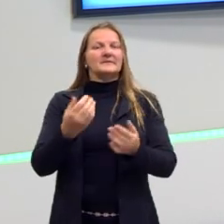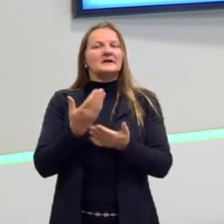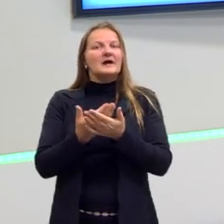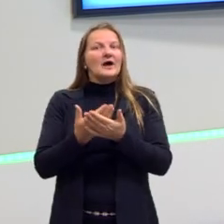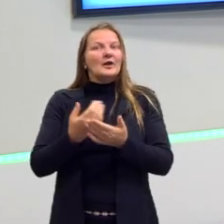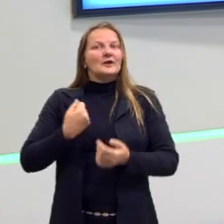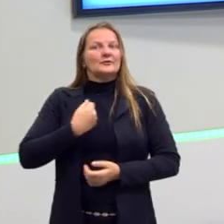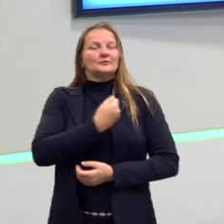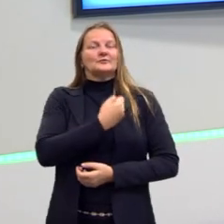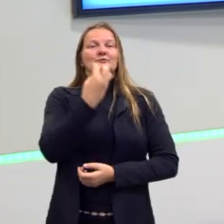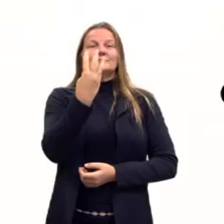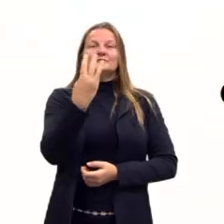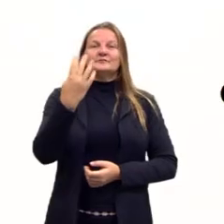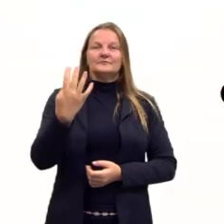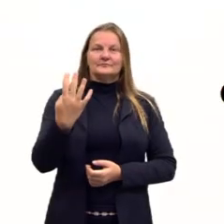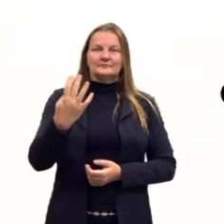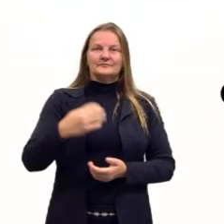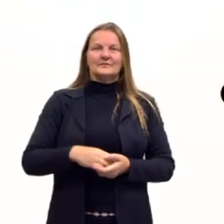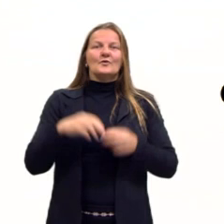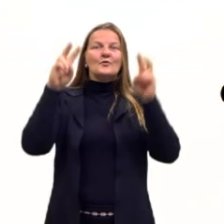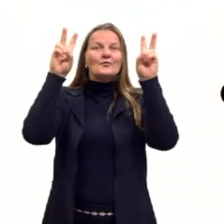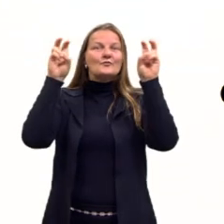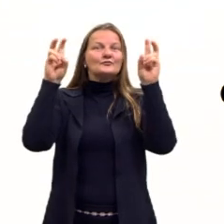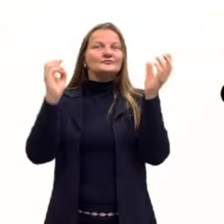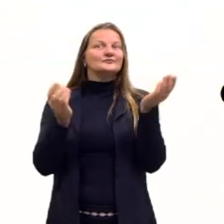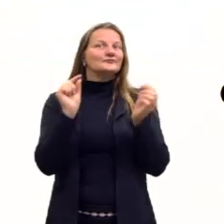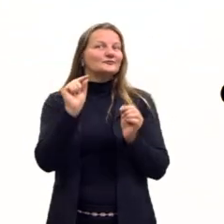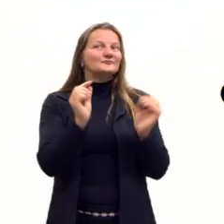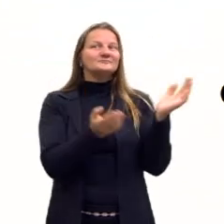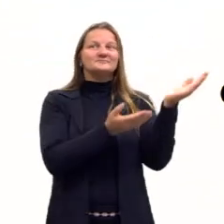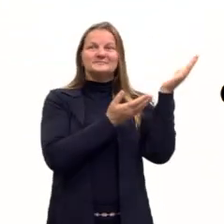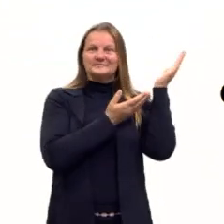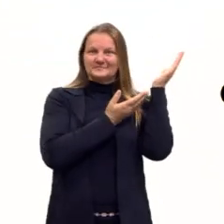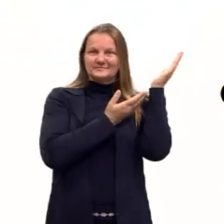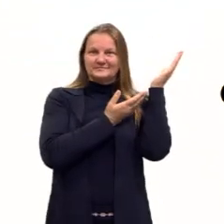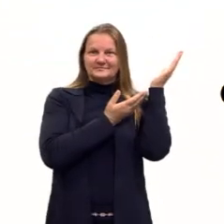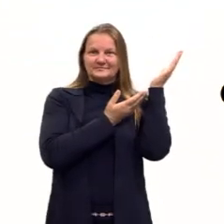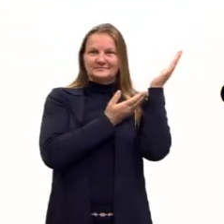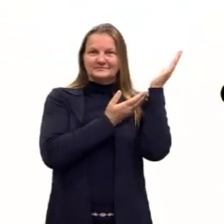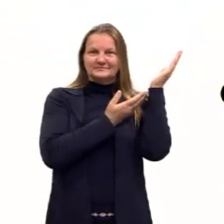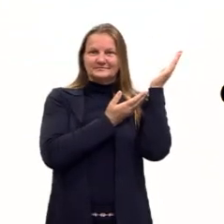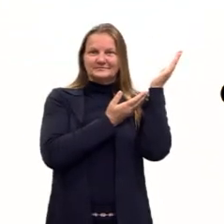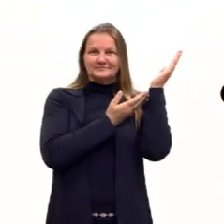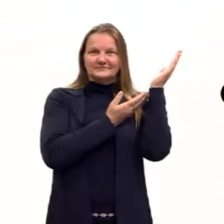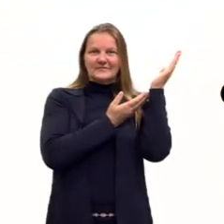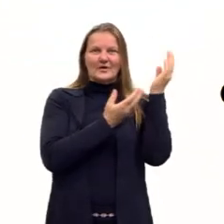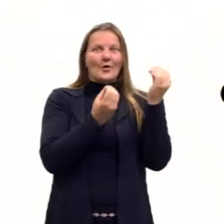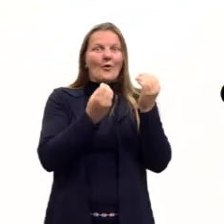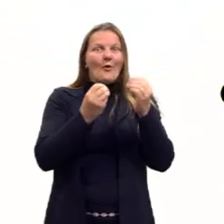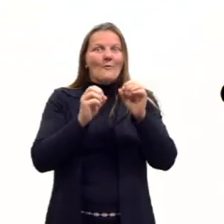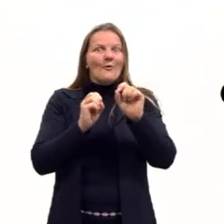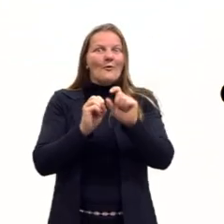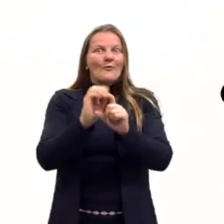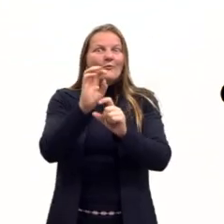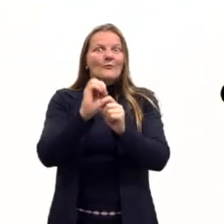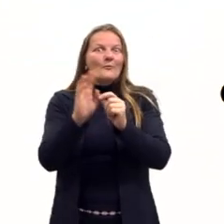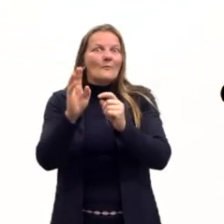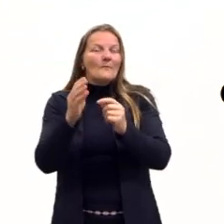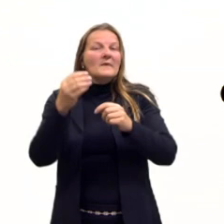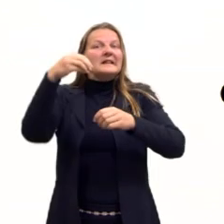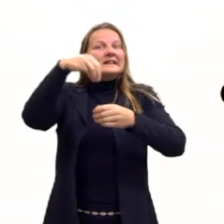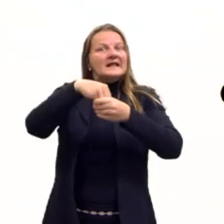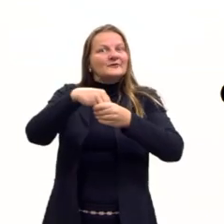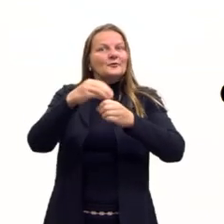número 34 o título da nossa aula é projeção isometria na matemática